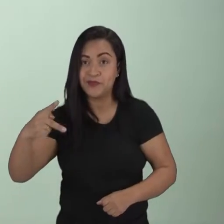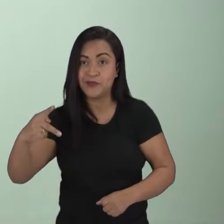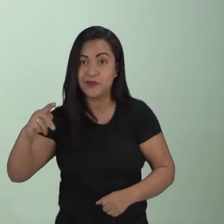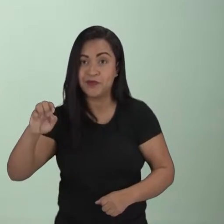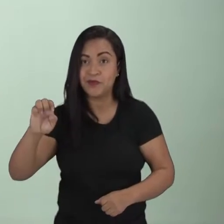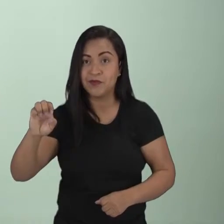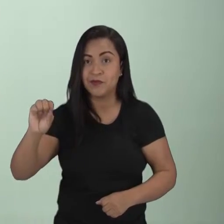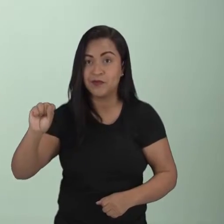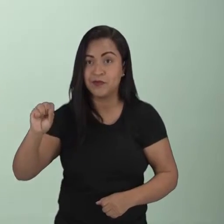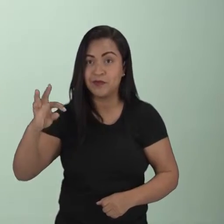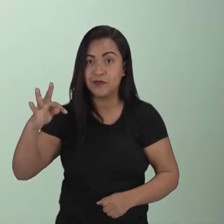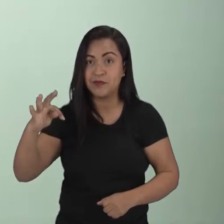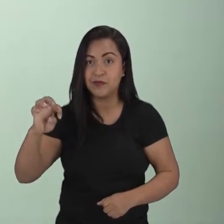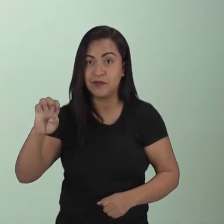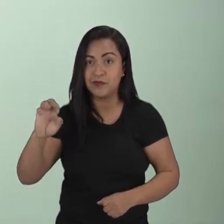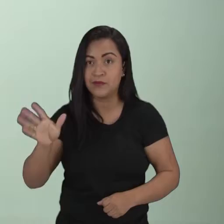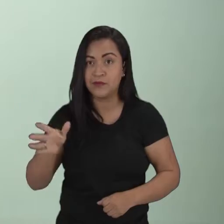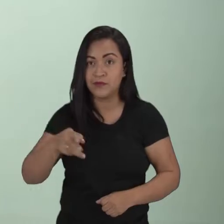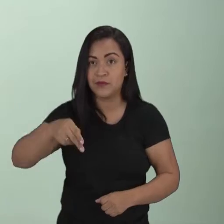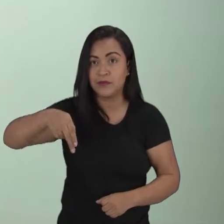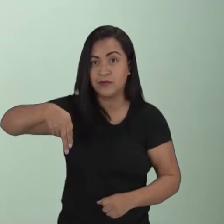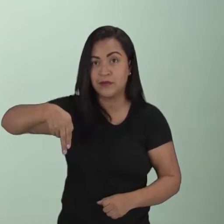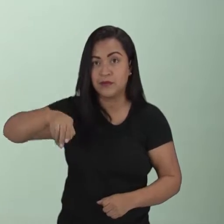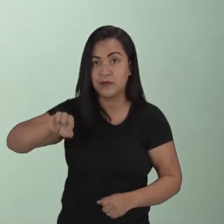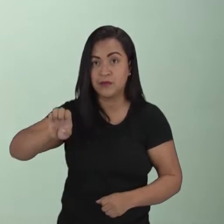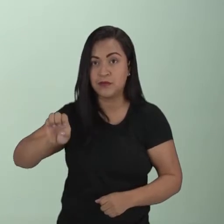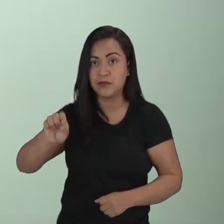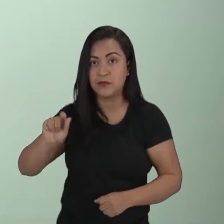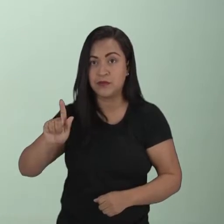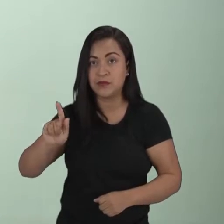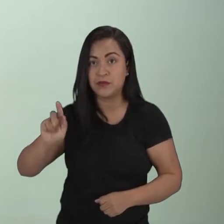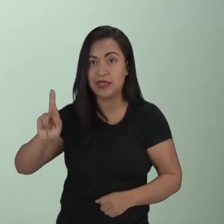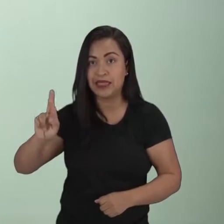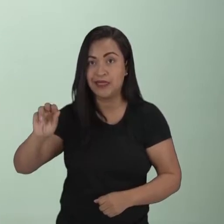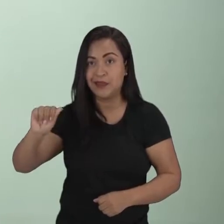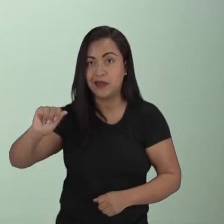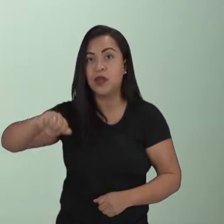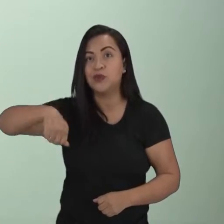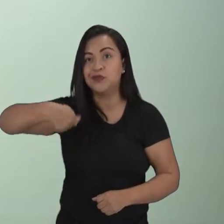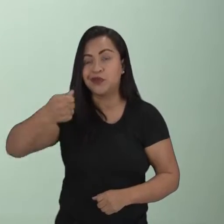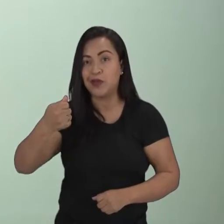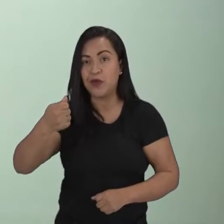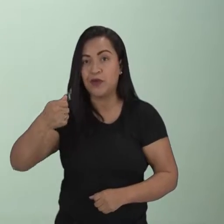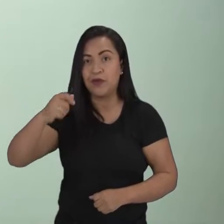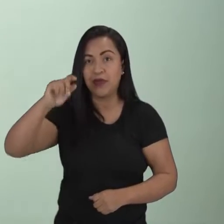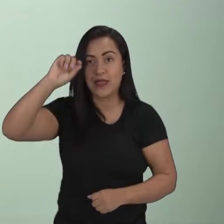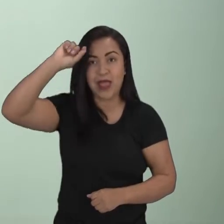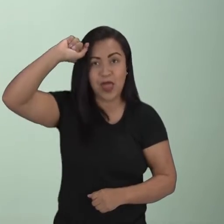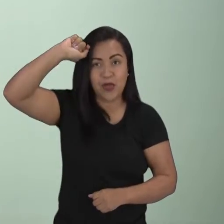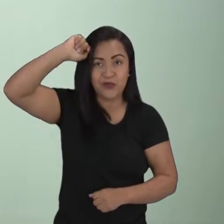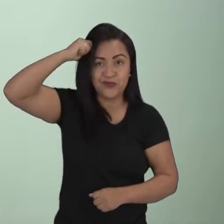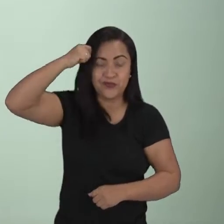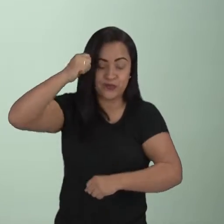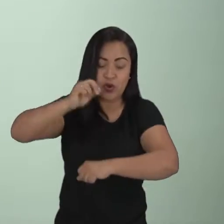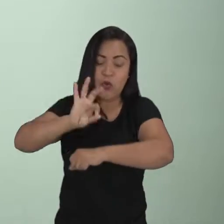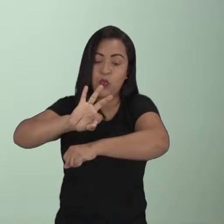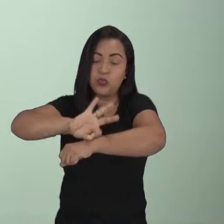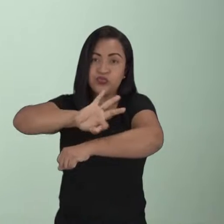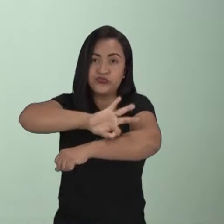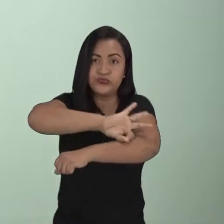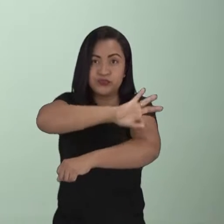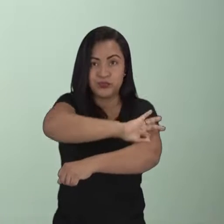peste, né? Aqui, de início, temos esses conceitos para você entender melhor a perspectiva do que vinha a